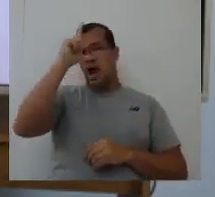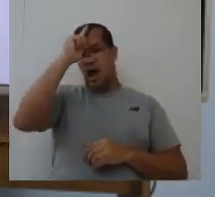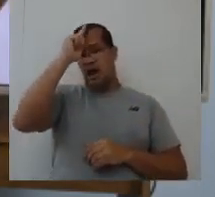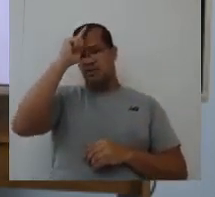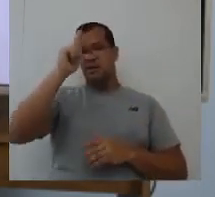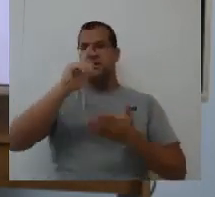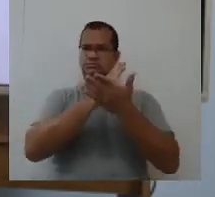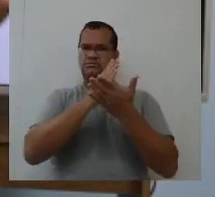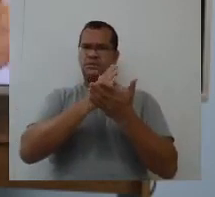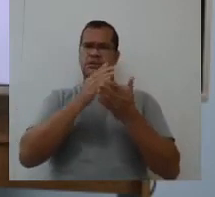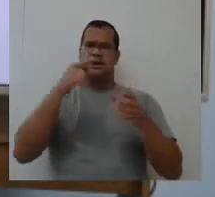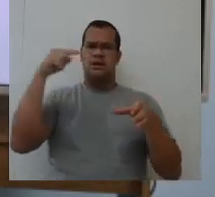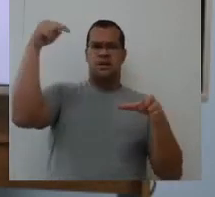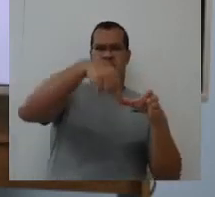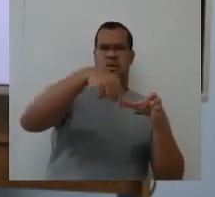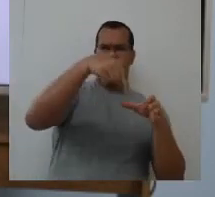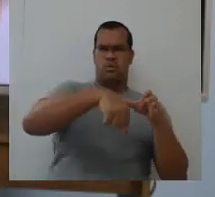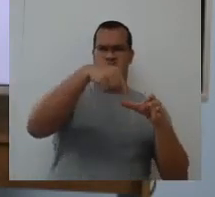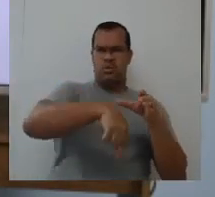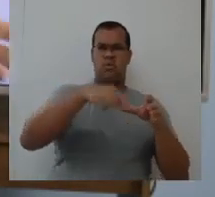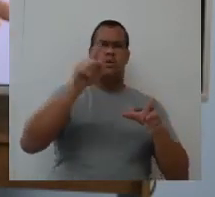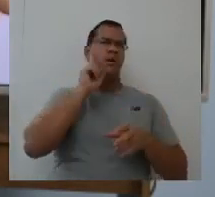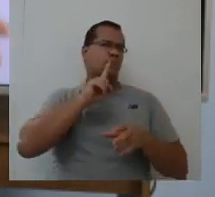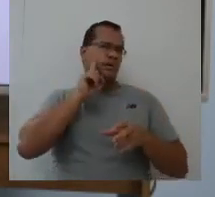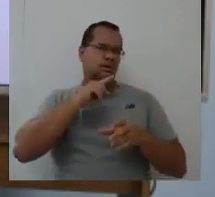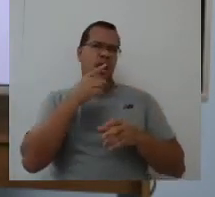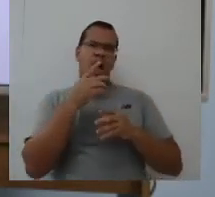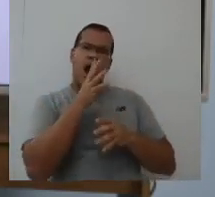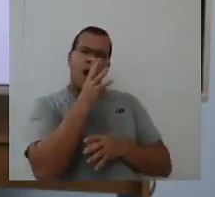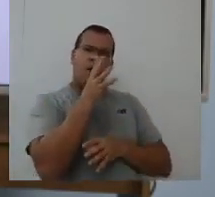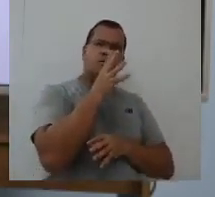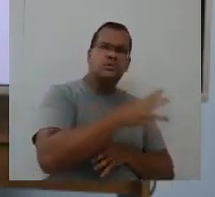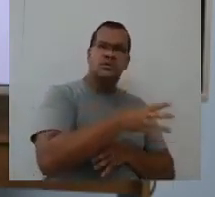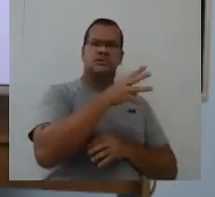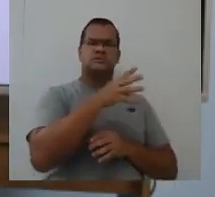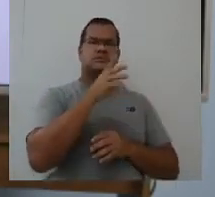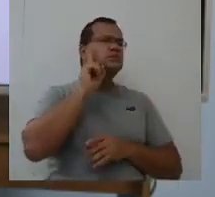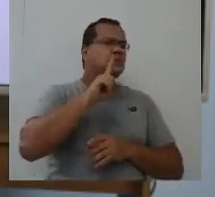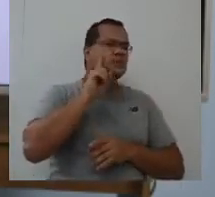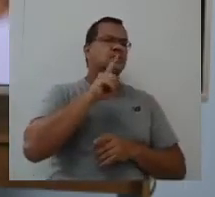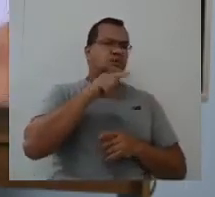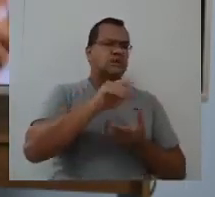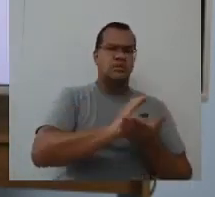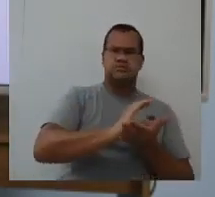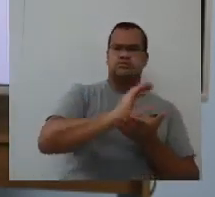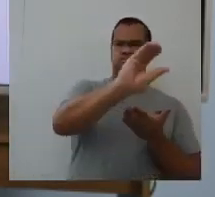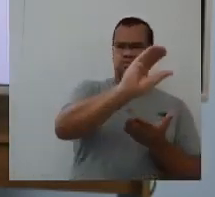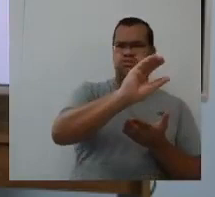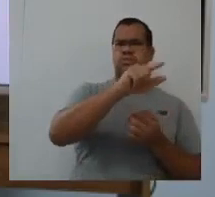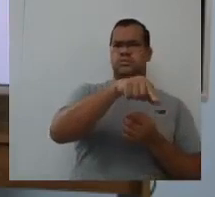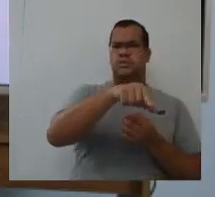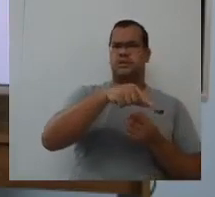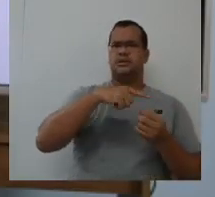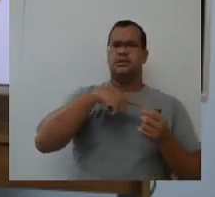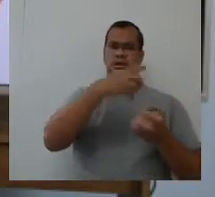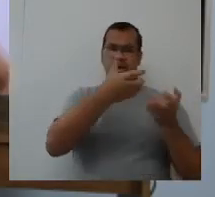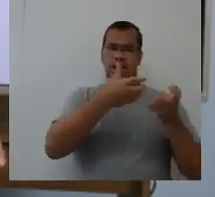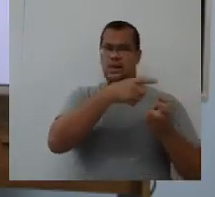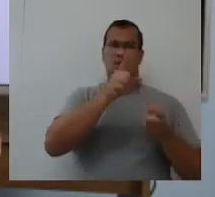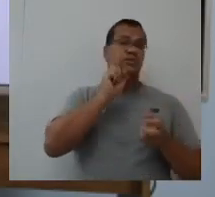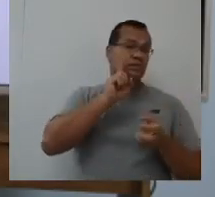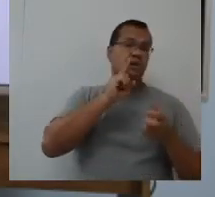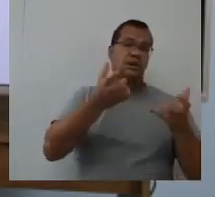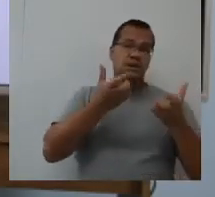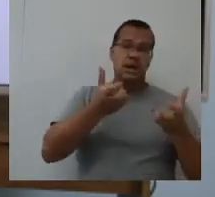destruiu alguns navios e submarinos americanos, acusando os Estados Unidos de estar patrocinando. Obviamente, os Estados Unidos querendo desenvolver